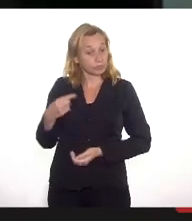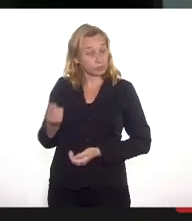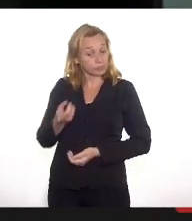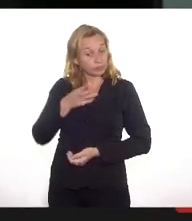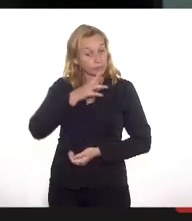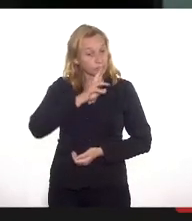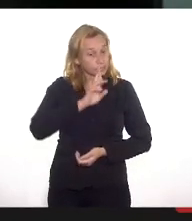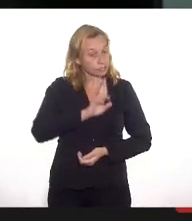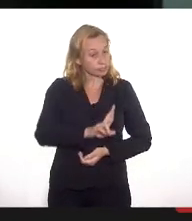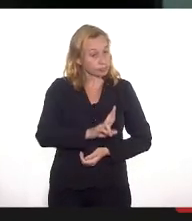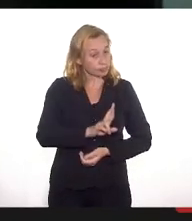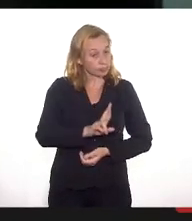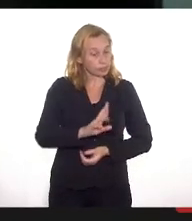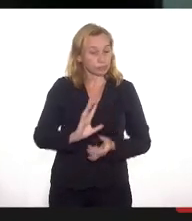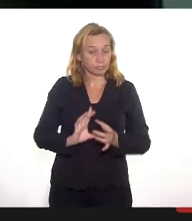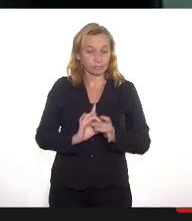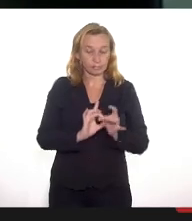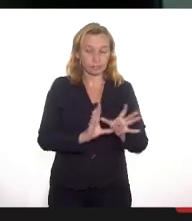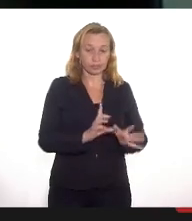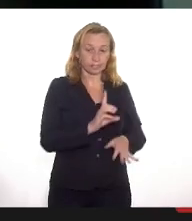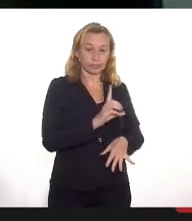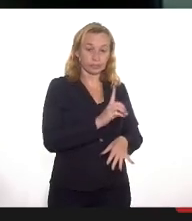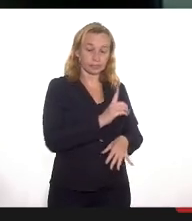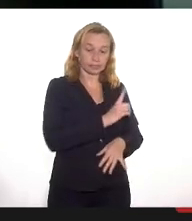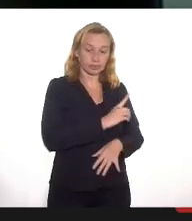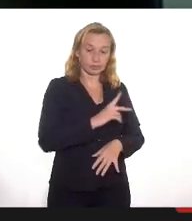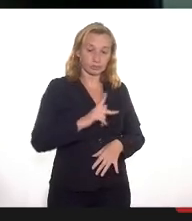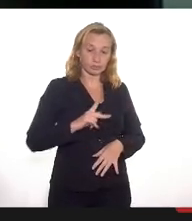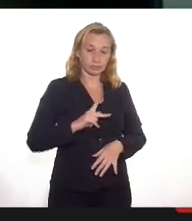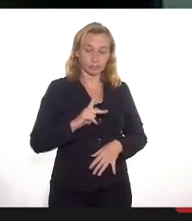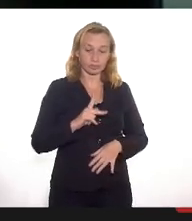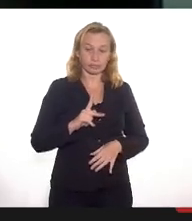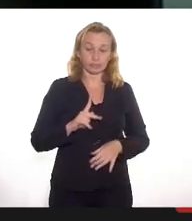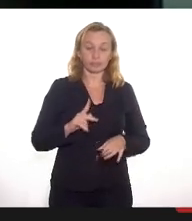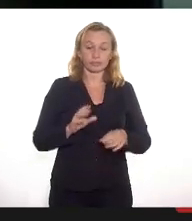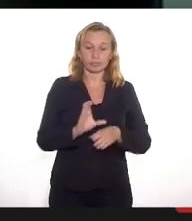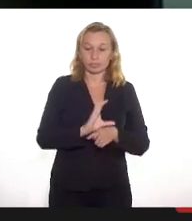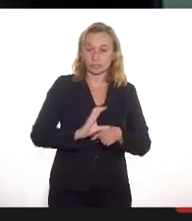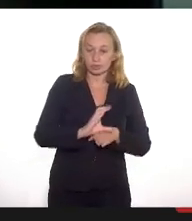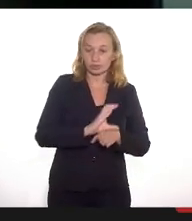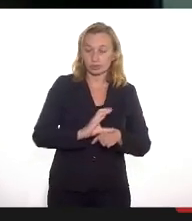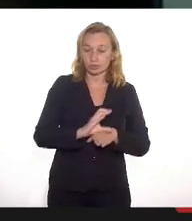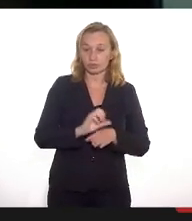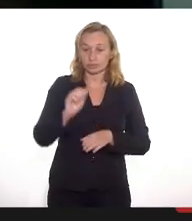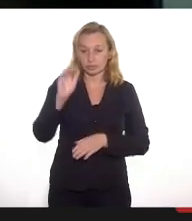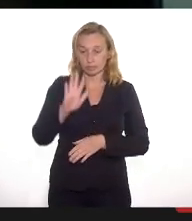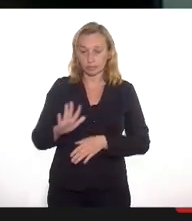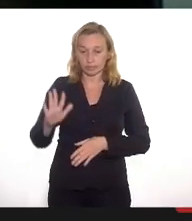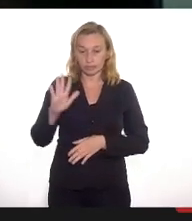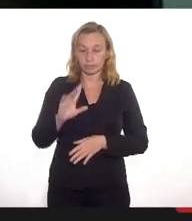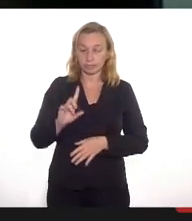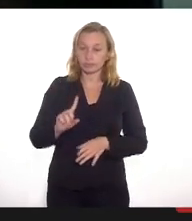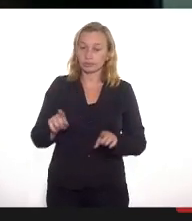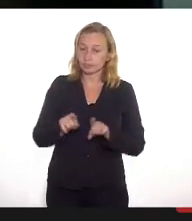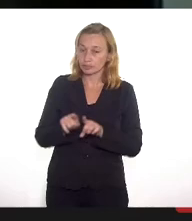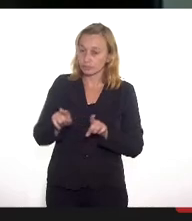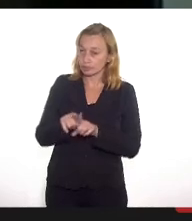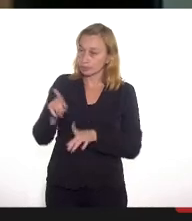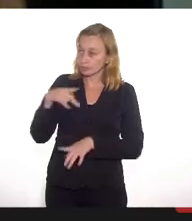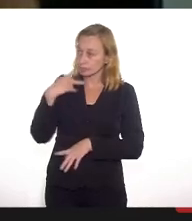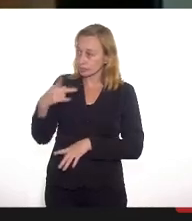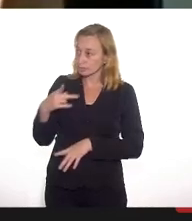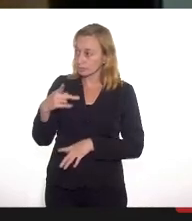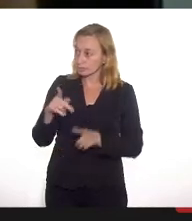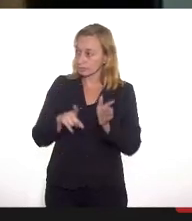responder eu vou abrir para defensoria Conselho Nacional e abrasco para também fazer uma consideração uma